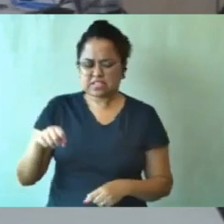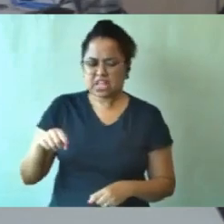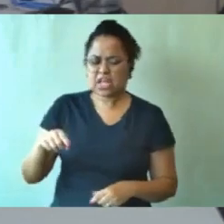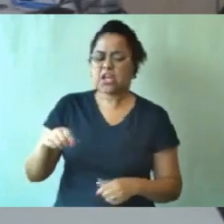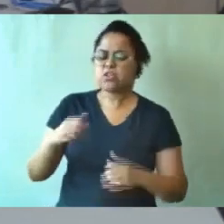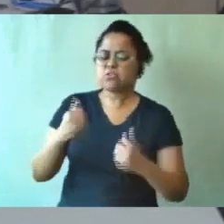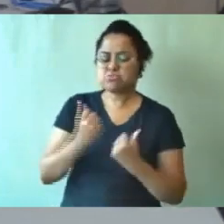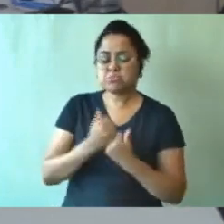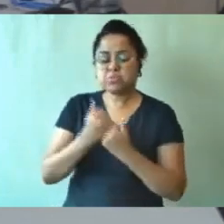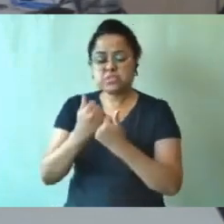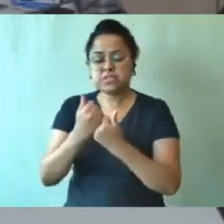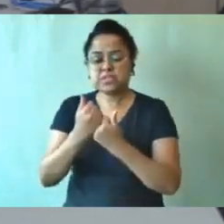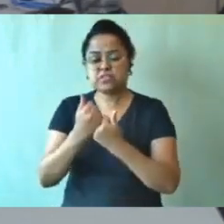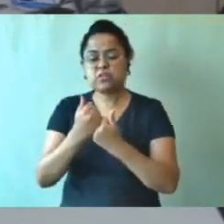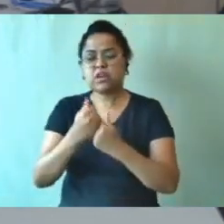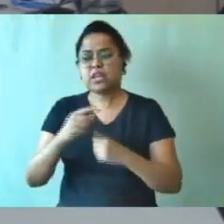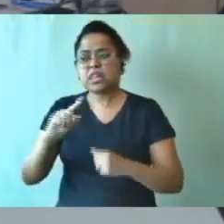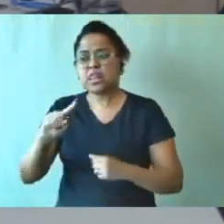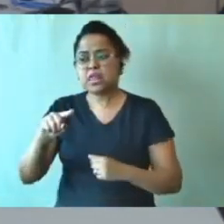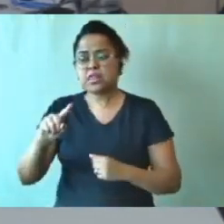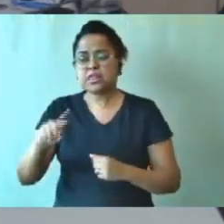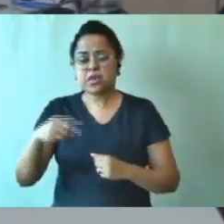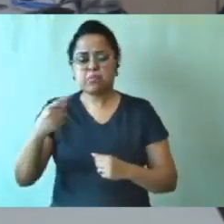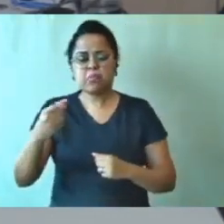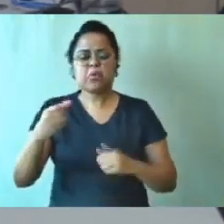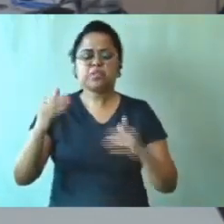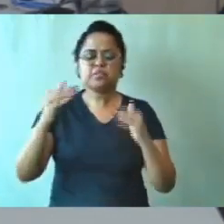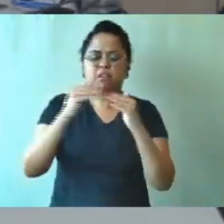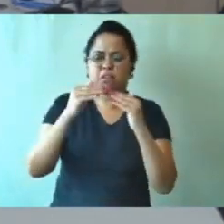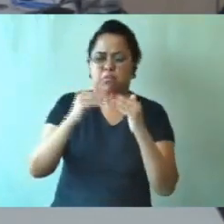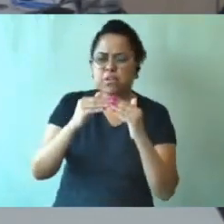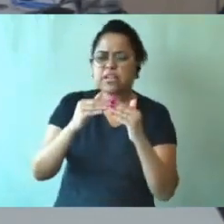aqui, após essa anuência faria investimentos na frota.